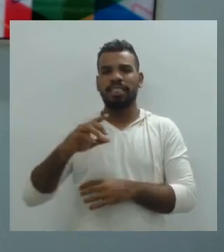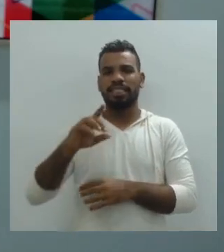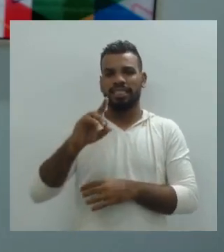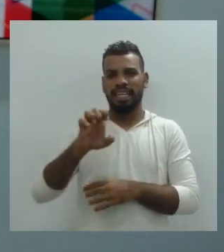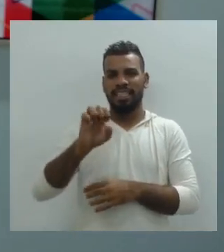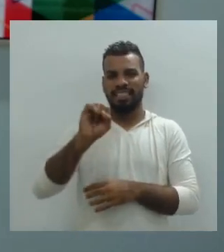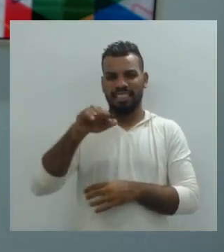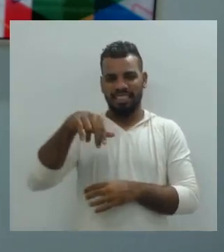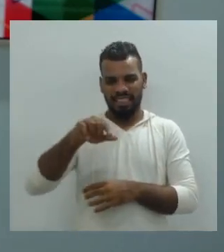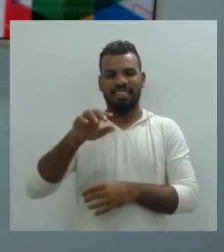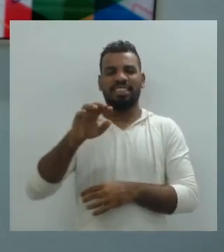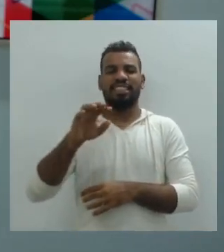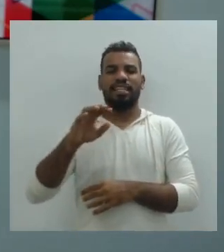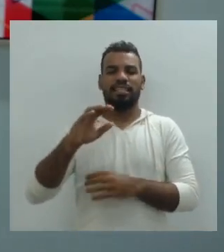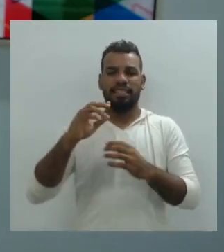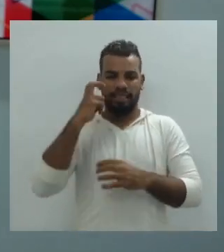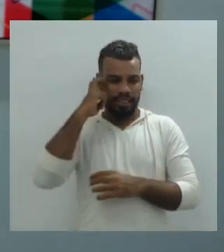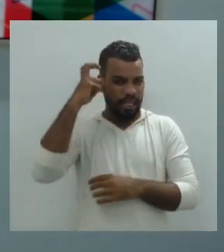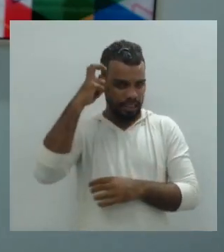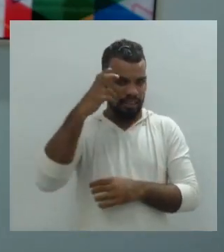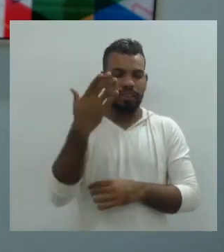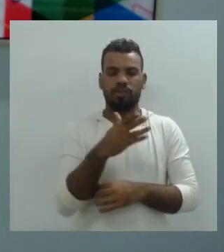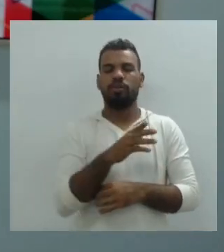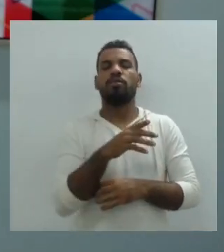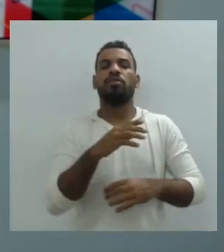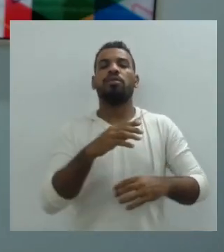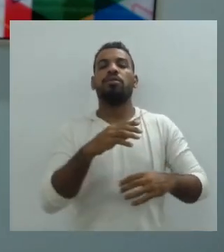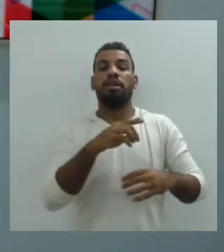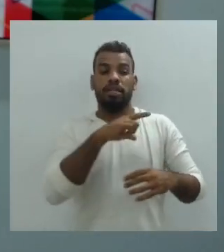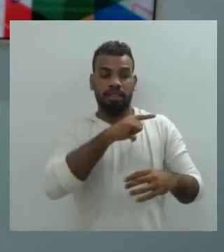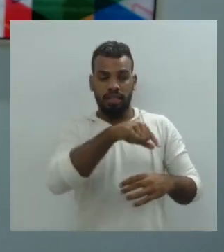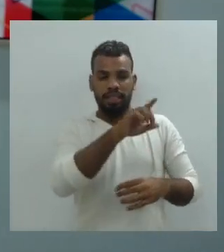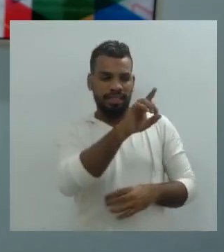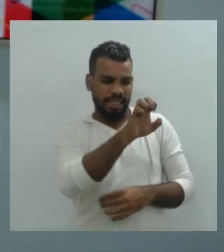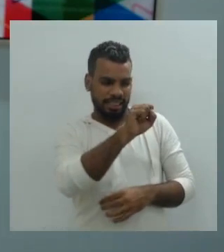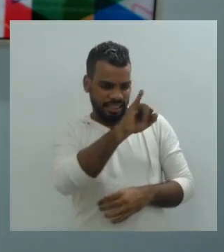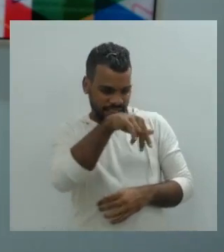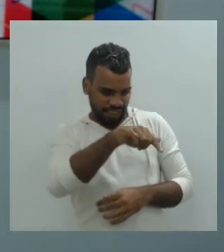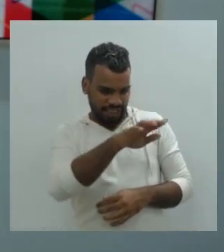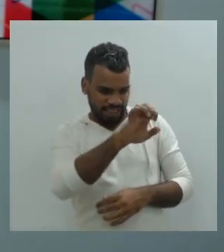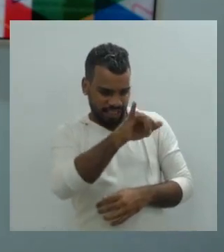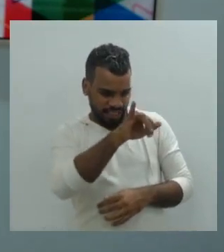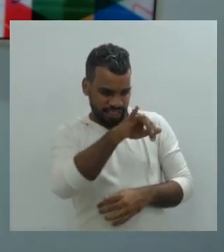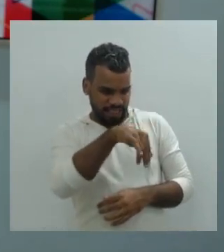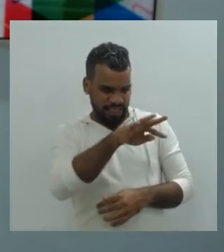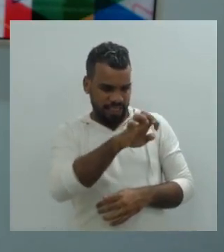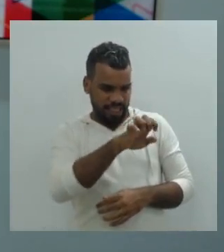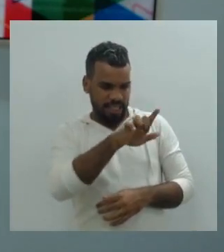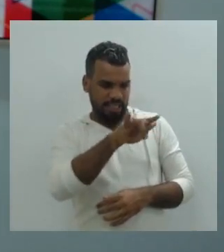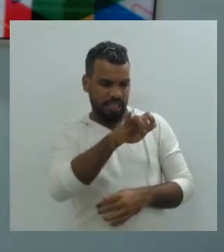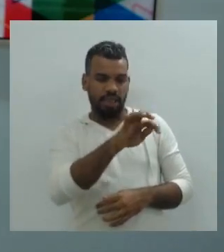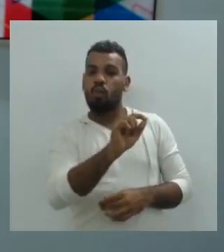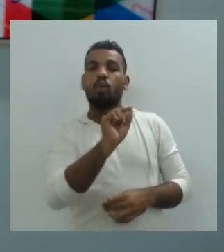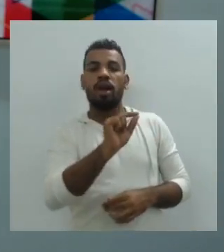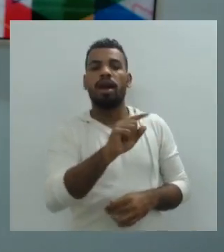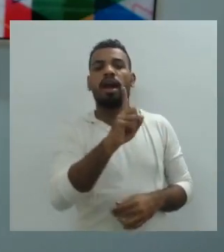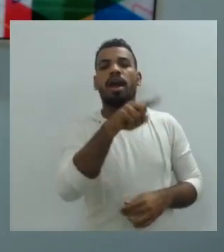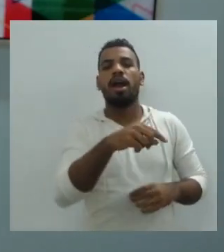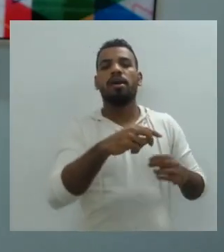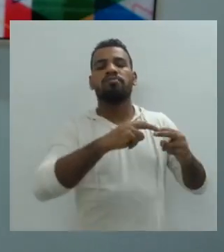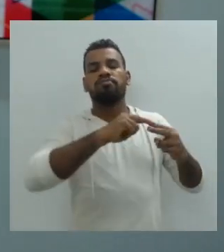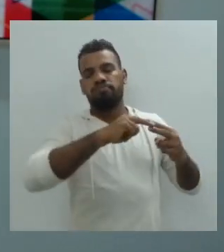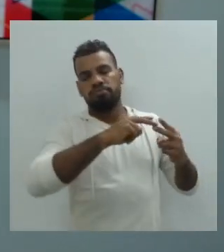essa também é uma corrente criacionista, é importante lembrar isso. O design inteligente é uma corrente criacionista, onde